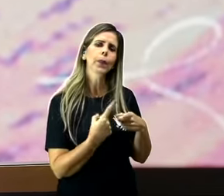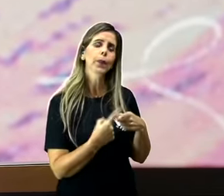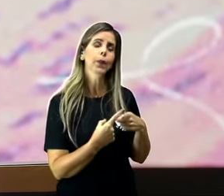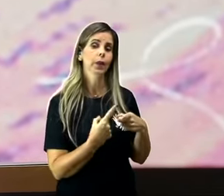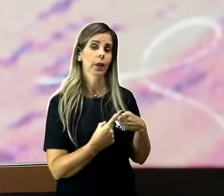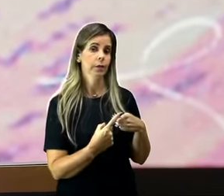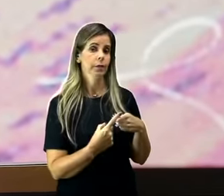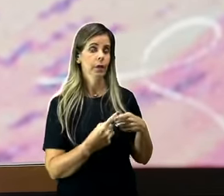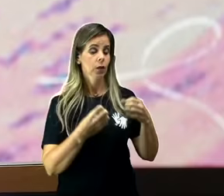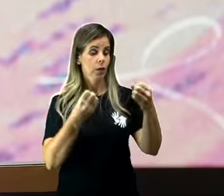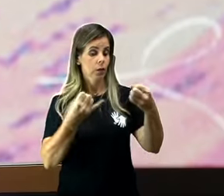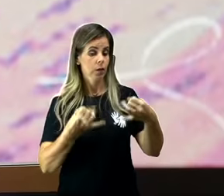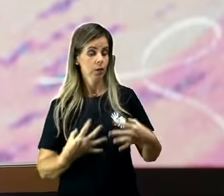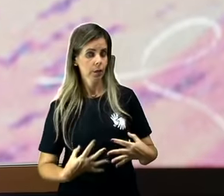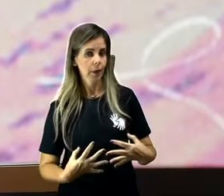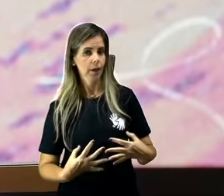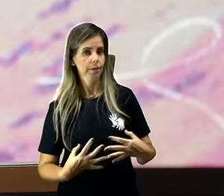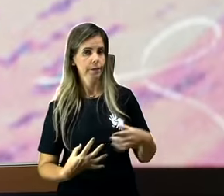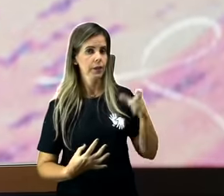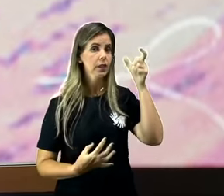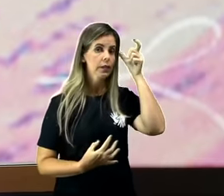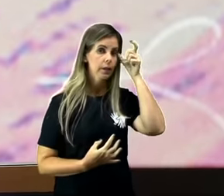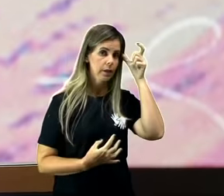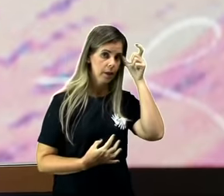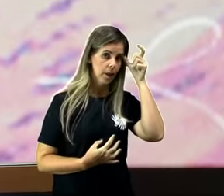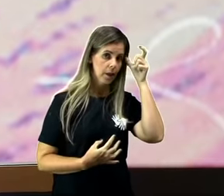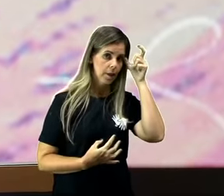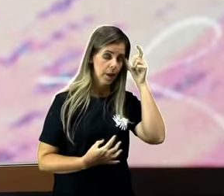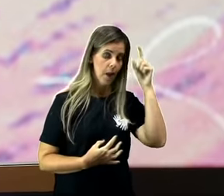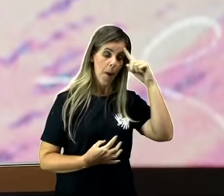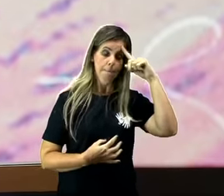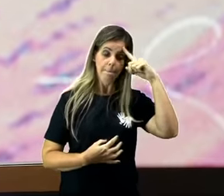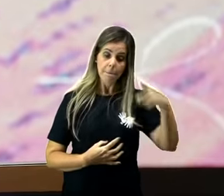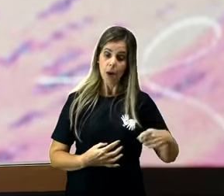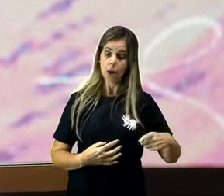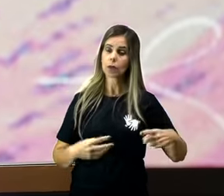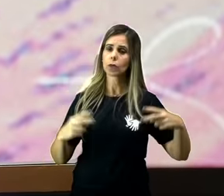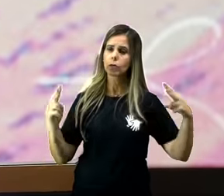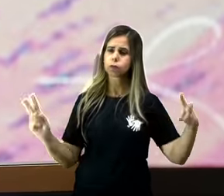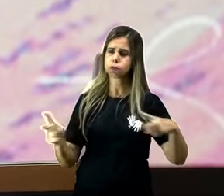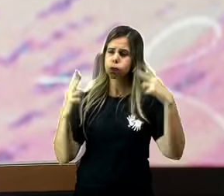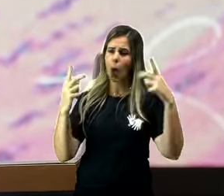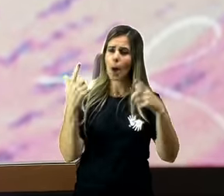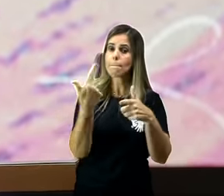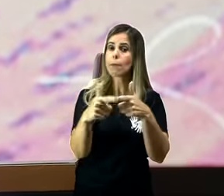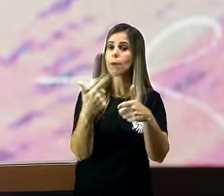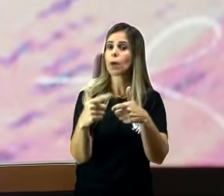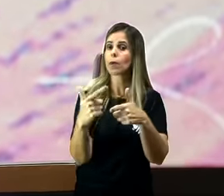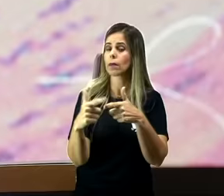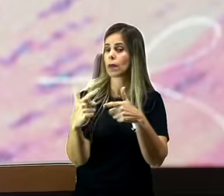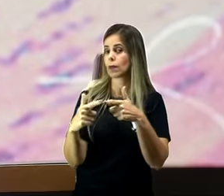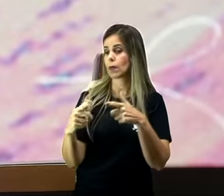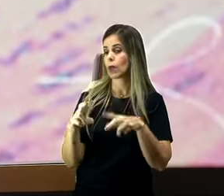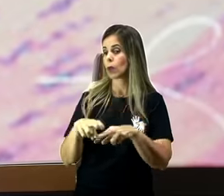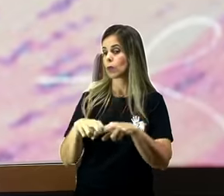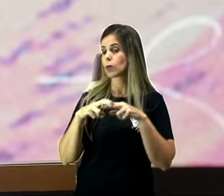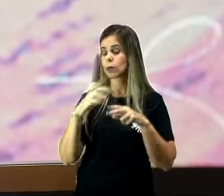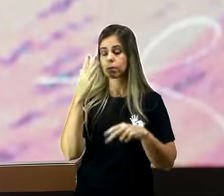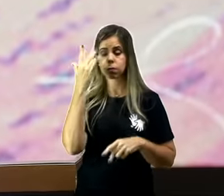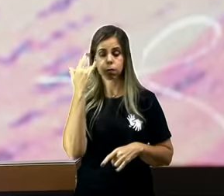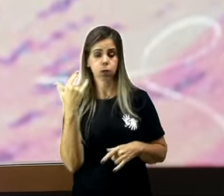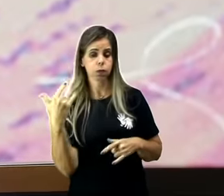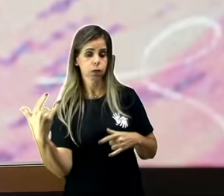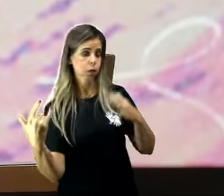o diabo faz isso. Entenda que Satanás envia tempestades para nos distrair, sempre que estivermos na direção do